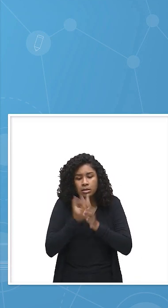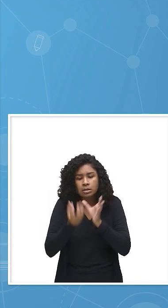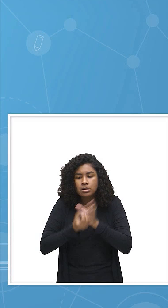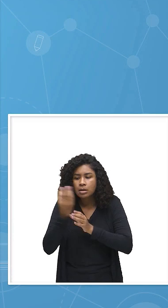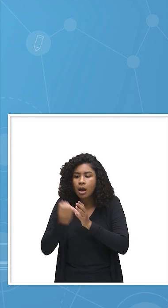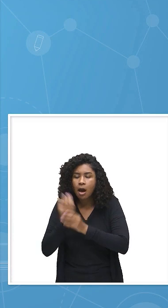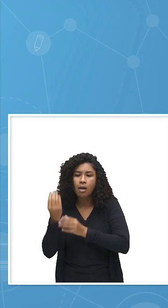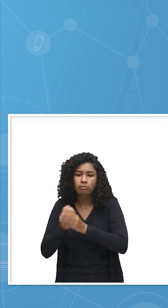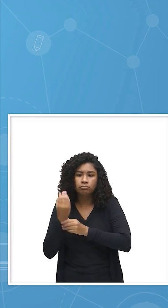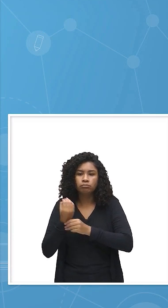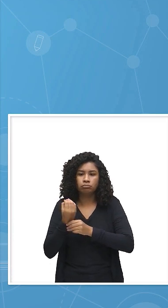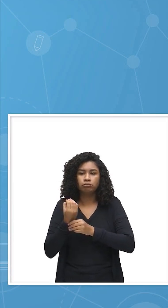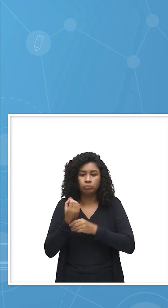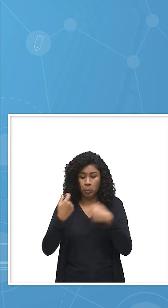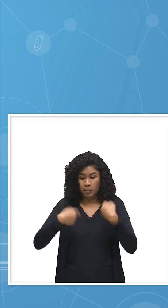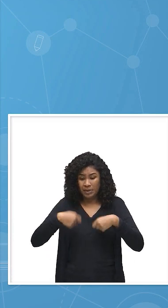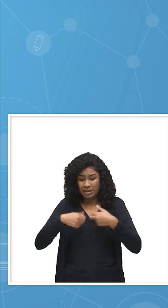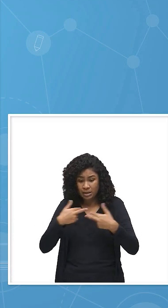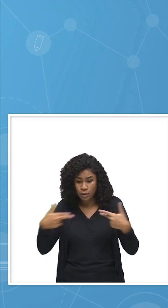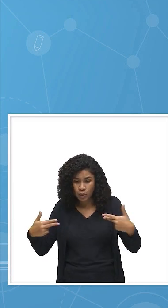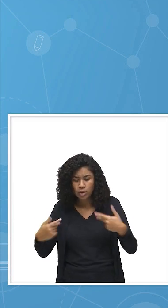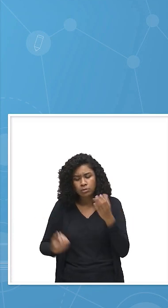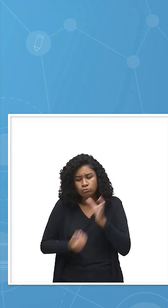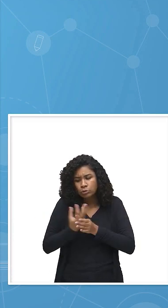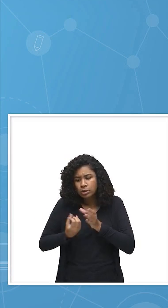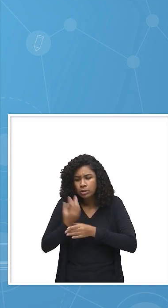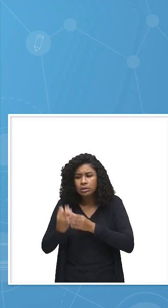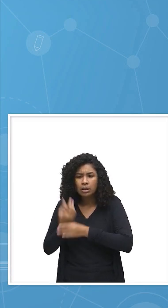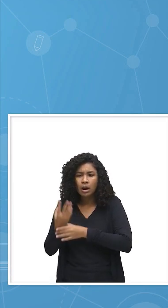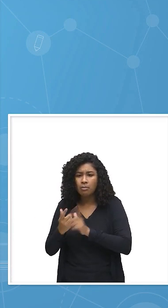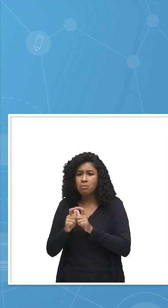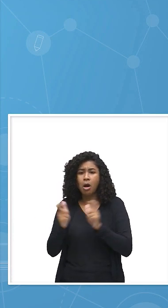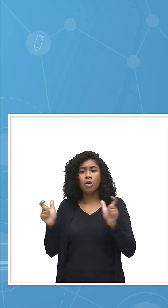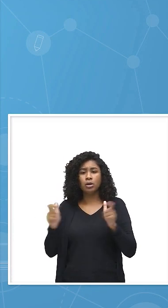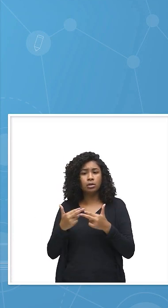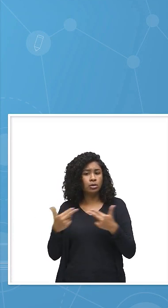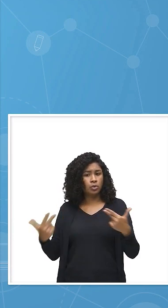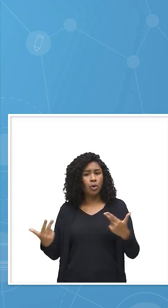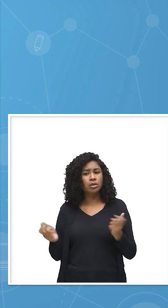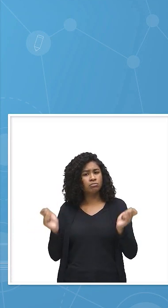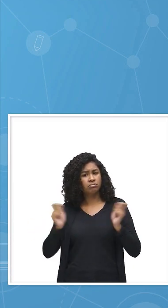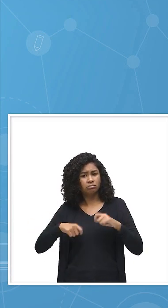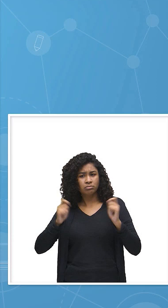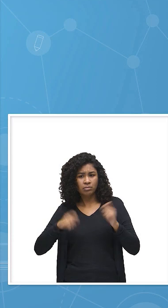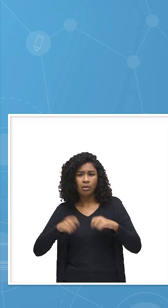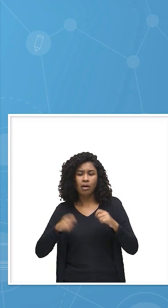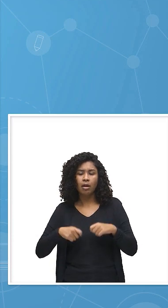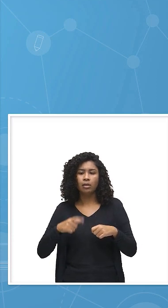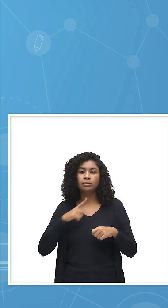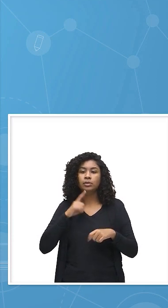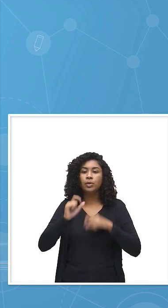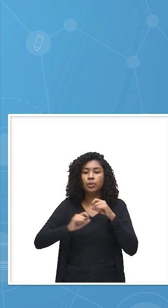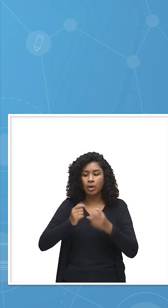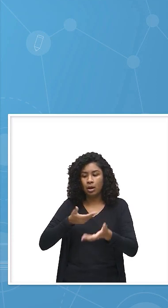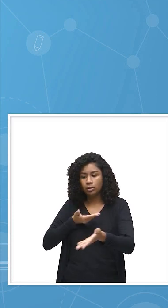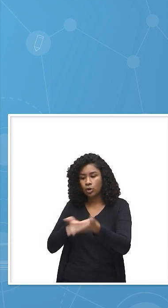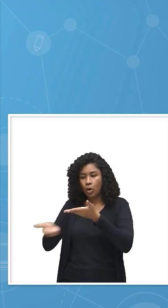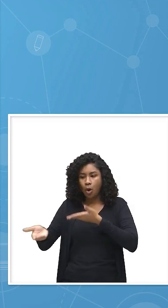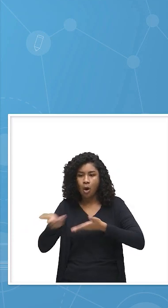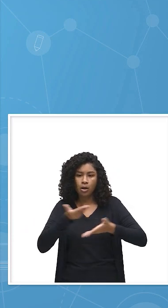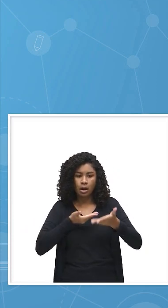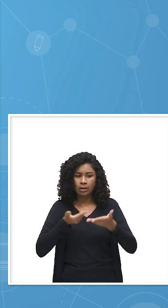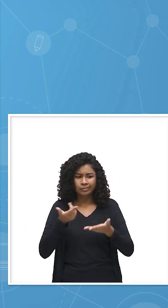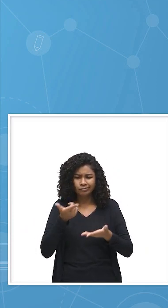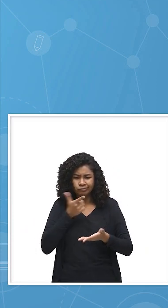eles precisam, tá? Eles conseguem produzir tudo, professora? Nem tudo. A gente viu que nesse processo também existem as trocas,